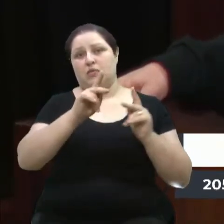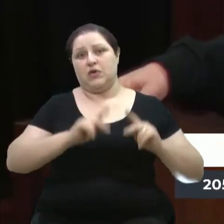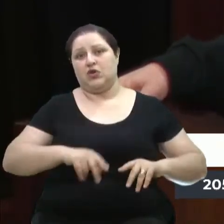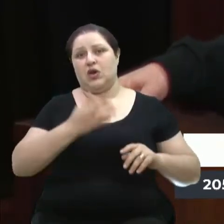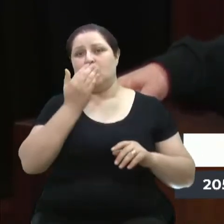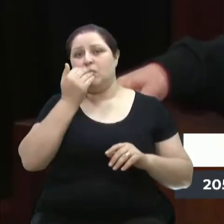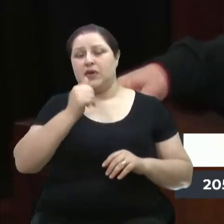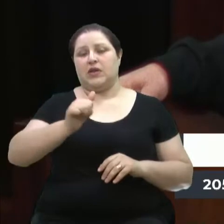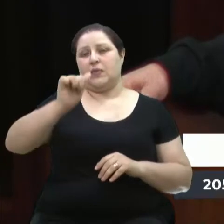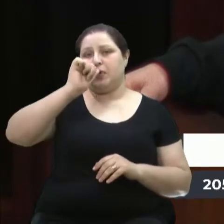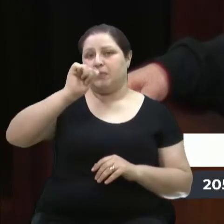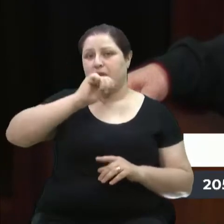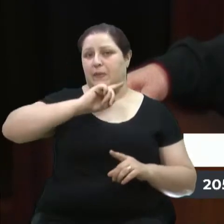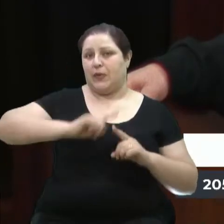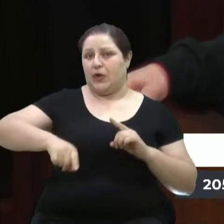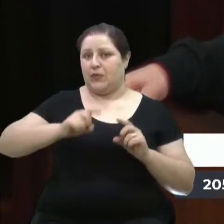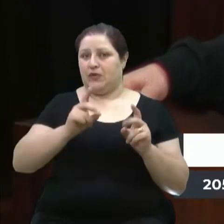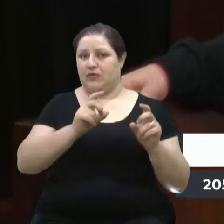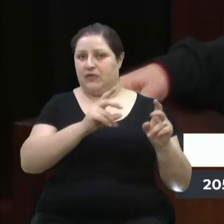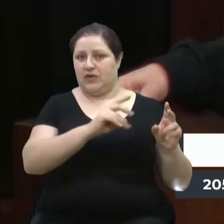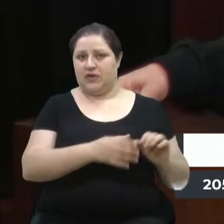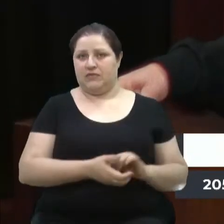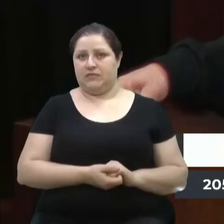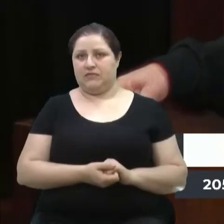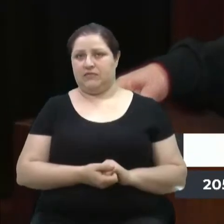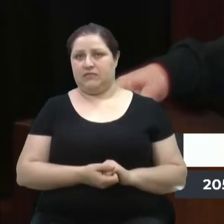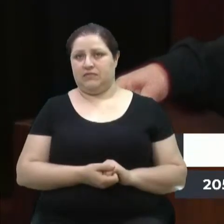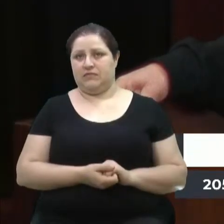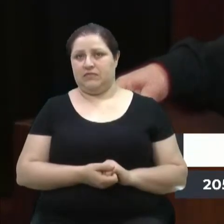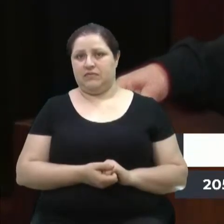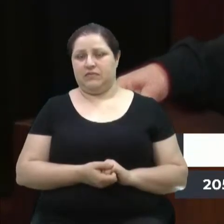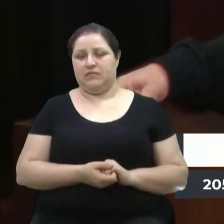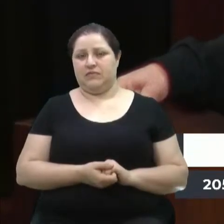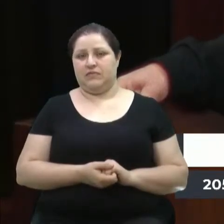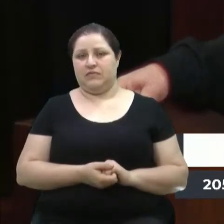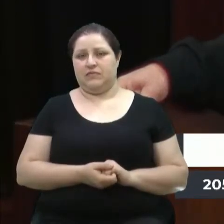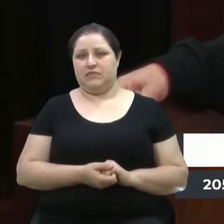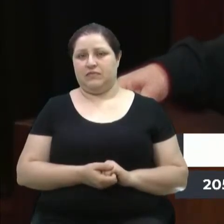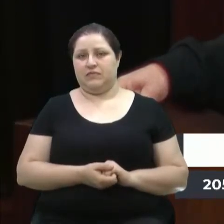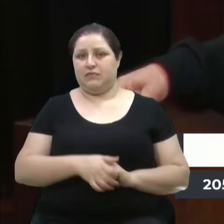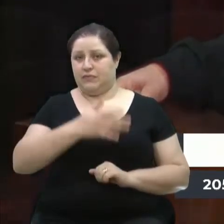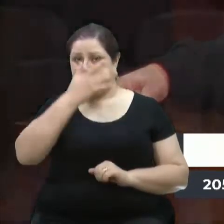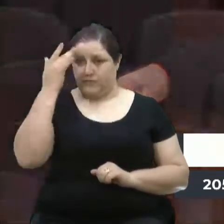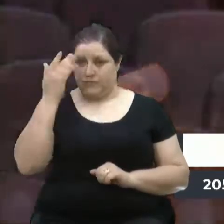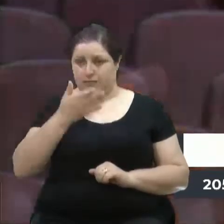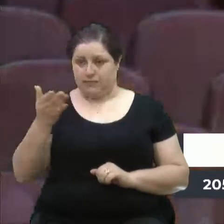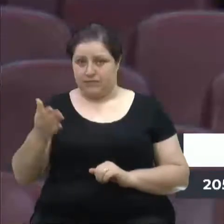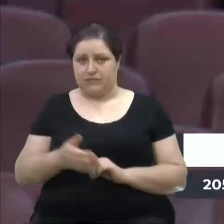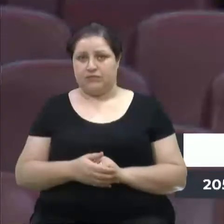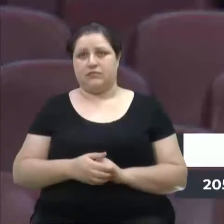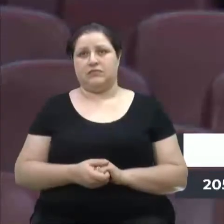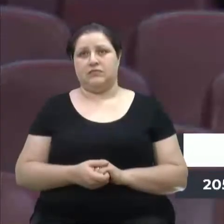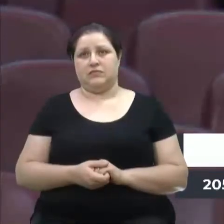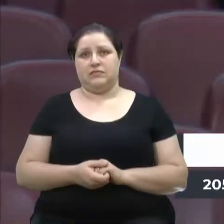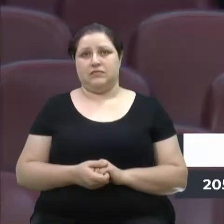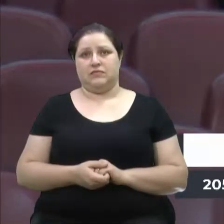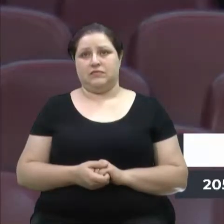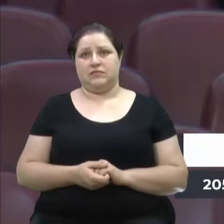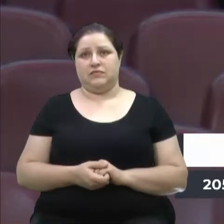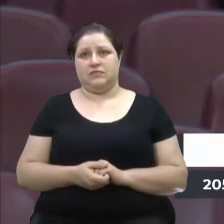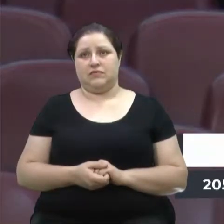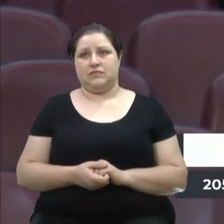e tal e tal e tal Oi gente G1 é isso já tema não tinha zoeira né